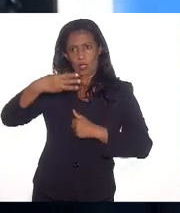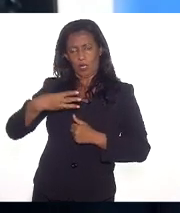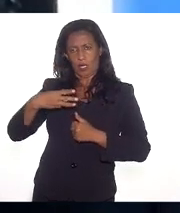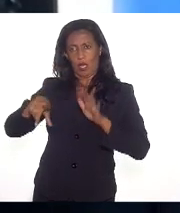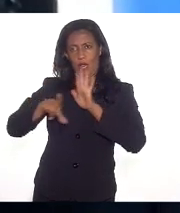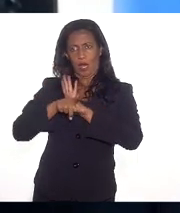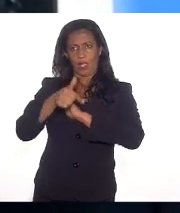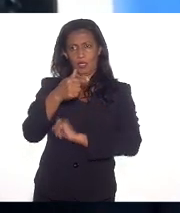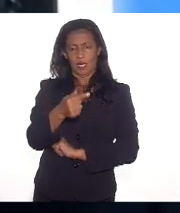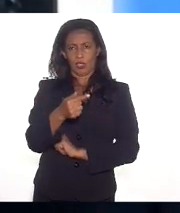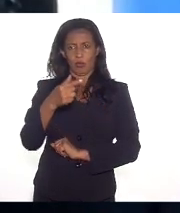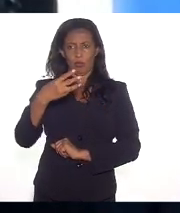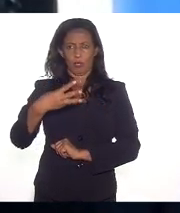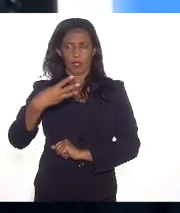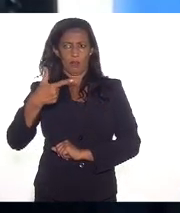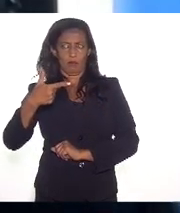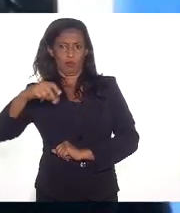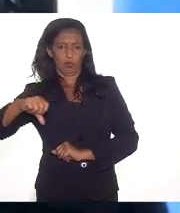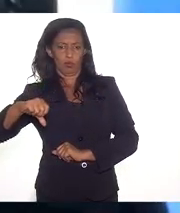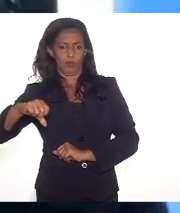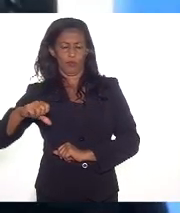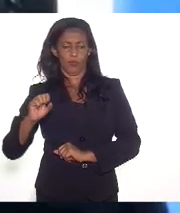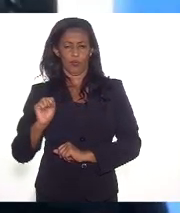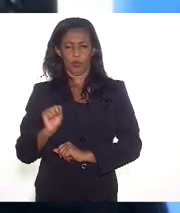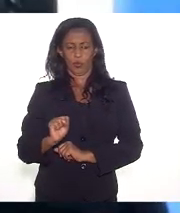lei 7.329, de